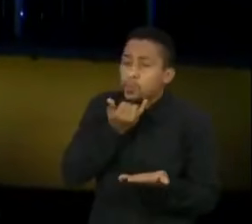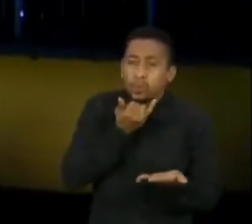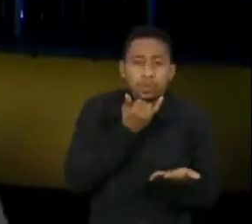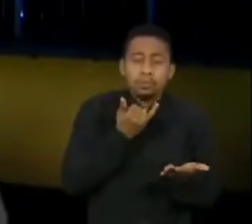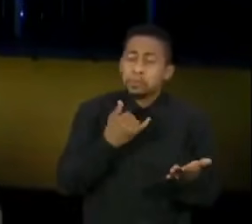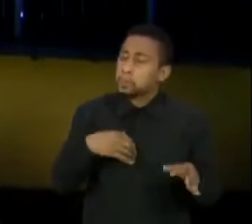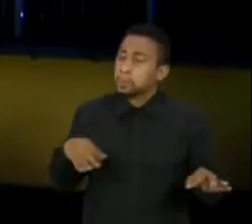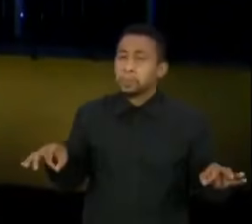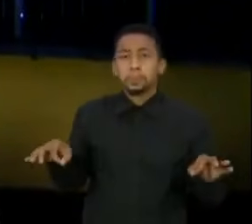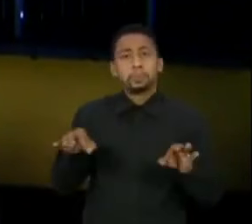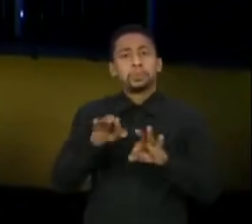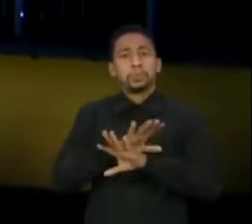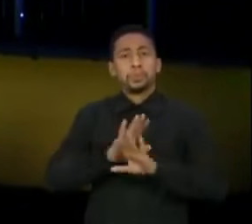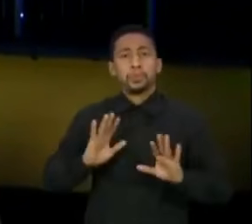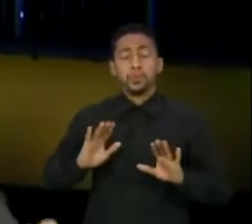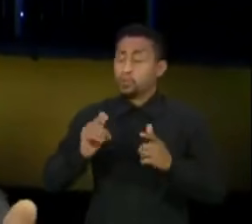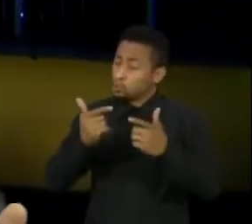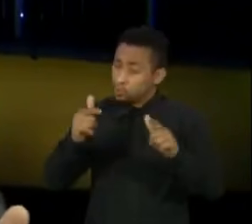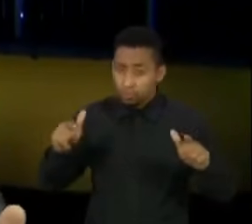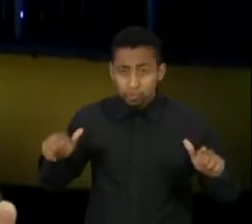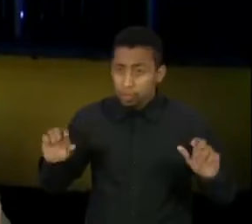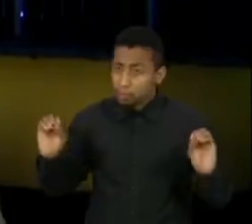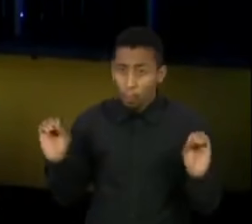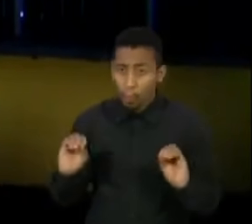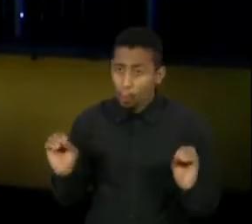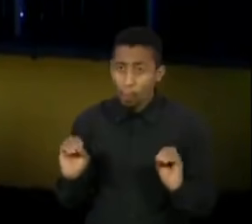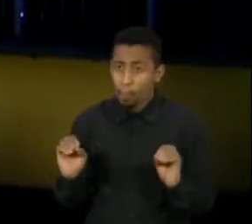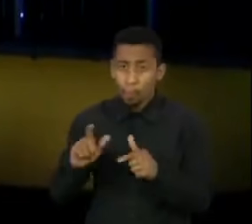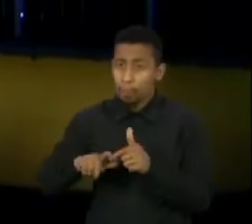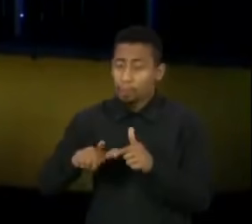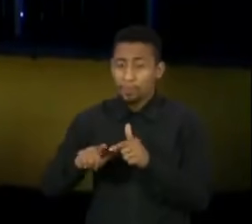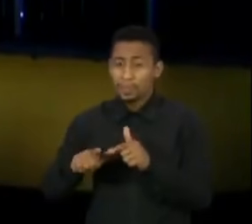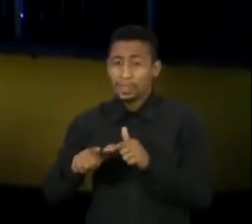precisaria pedir mas não havia e por isso foi absolvido dinheiro